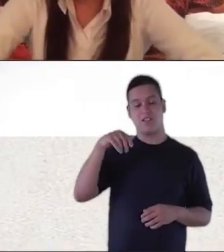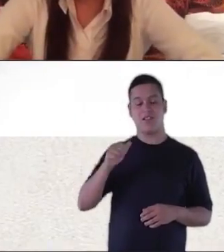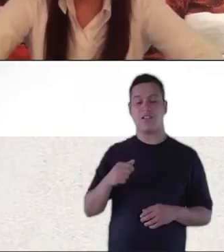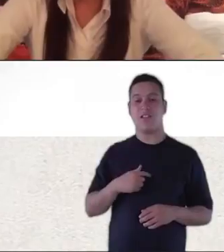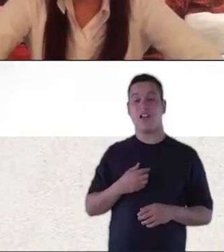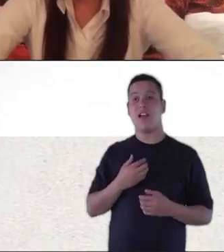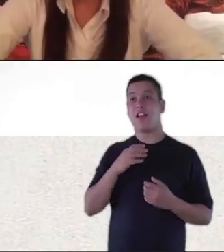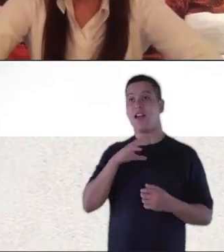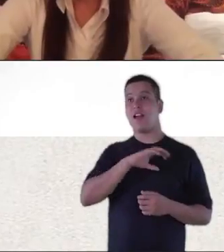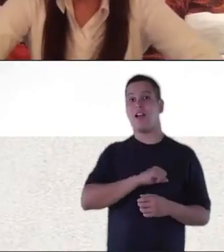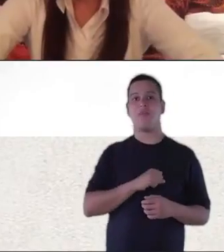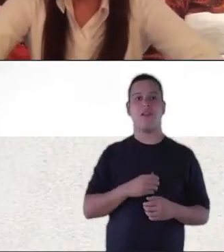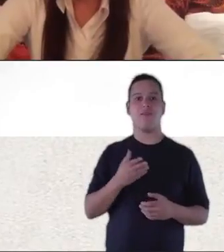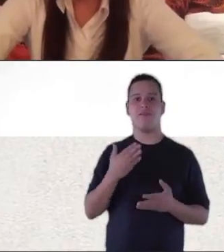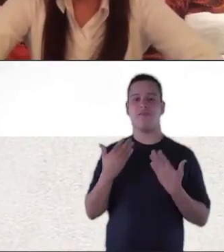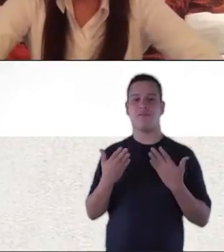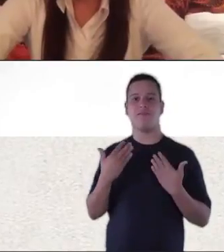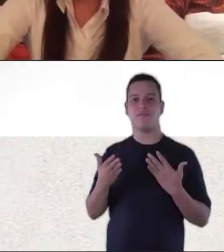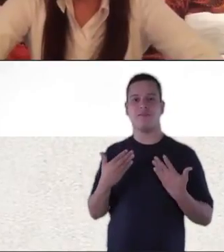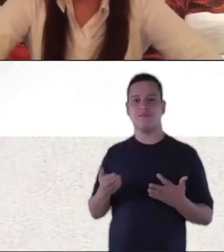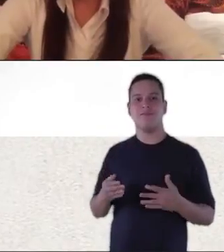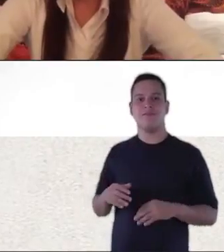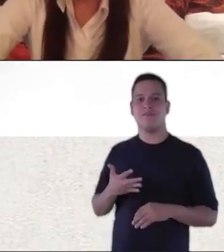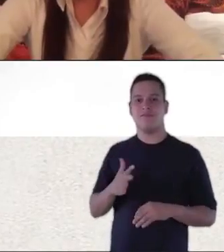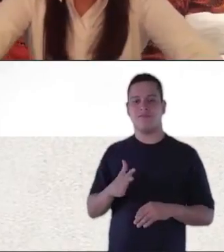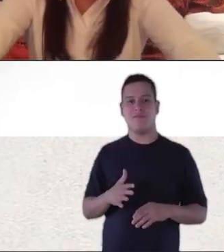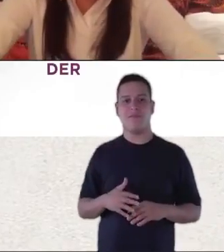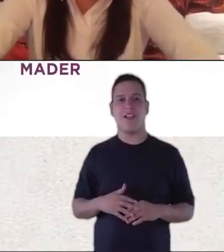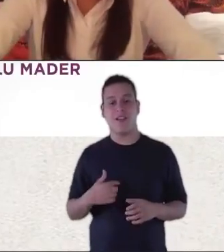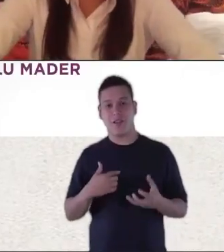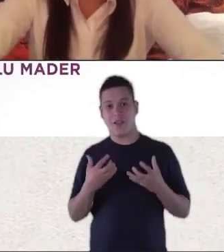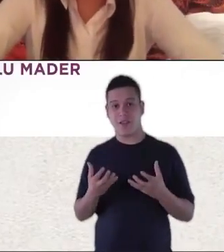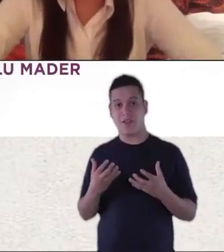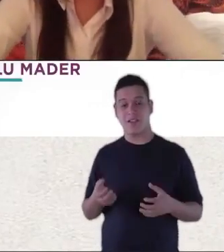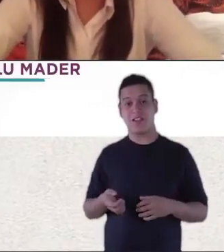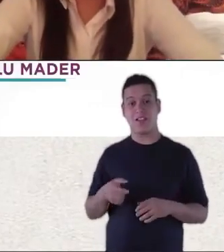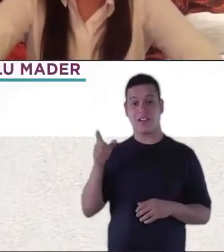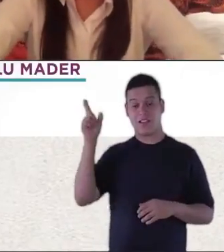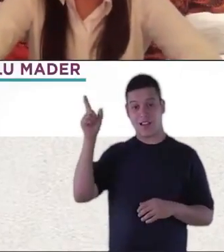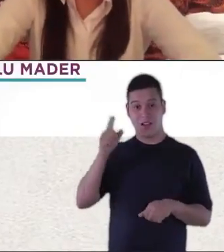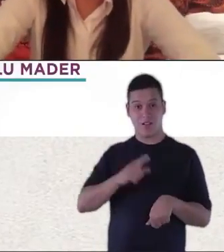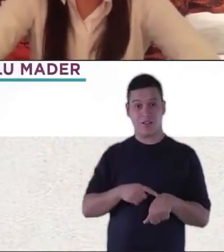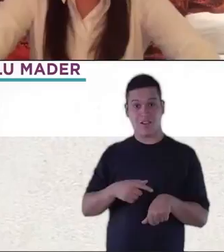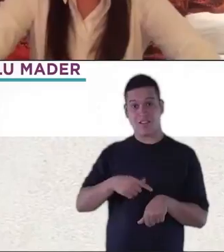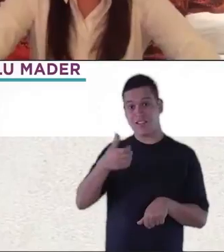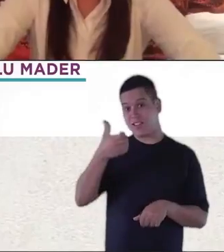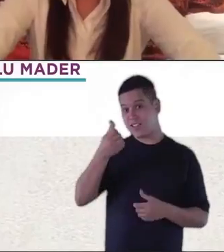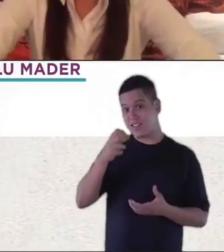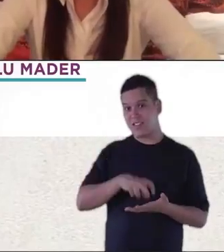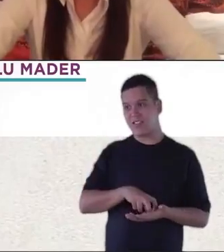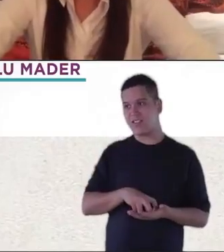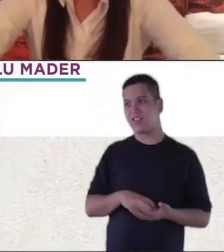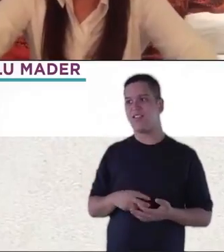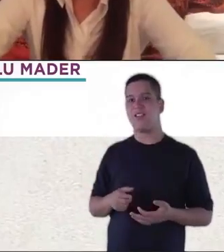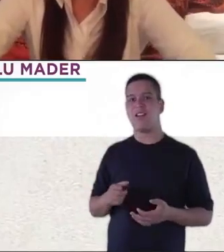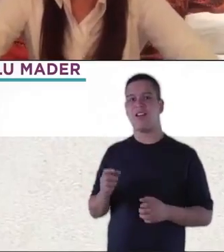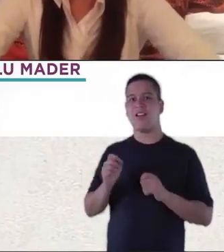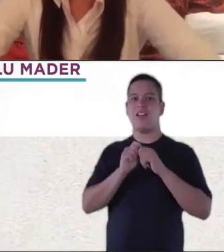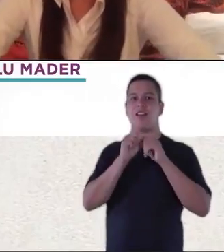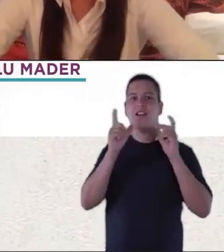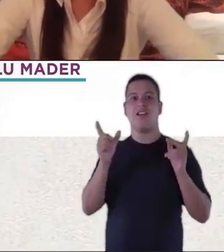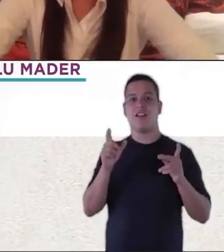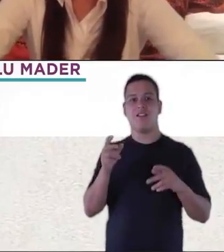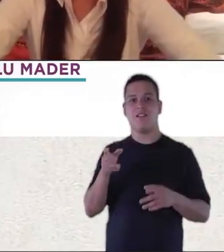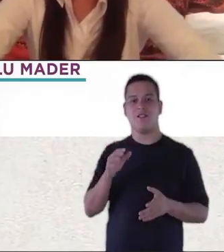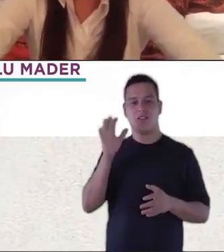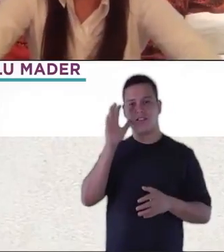Por 6 horas, lá é 6 horas da manhã. Caramba! Parabéns, Afonso. Obrigada. Antônio Grassi, não sei se você conhece